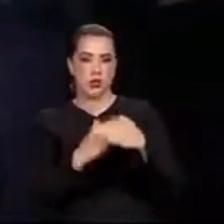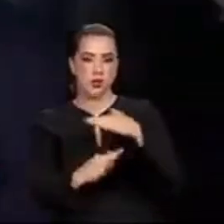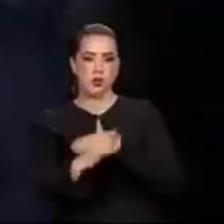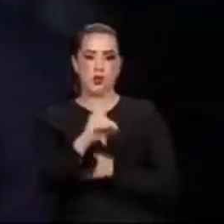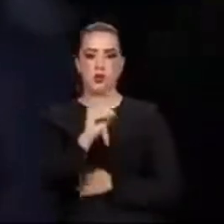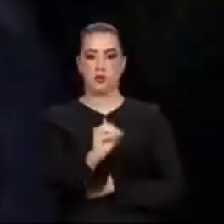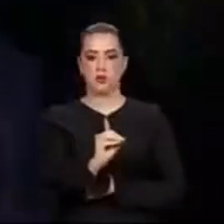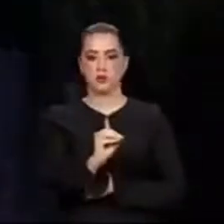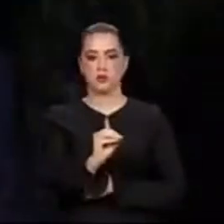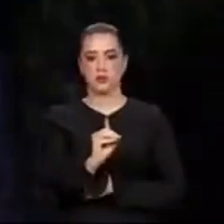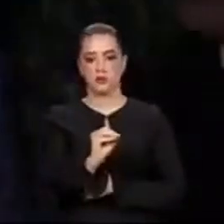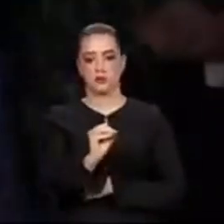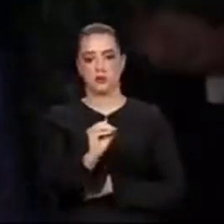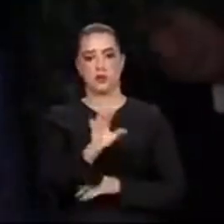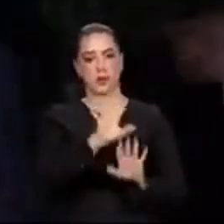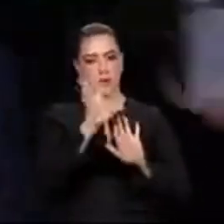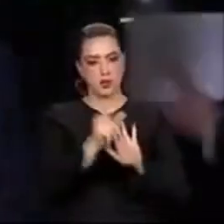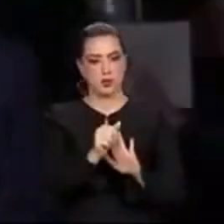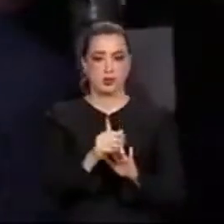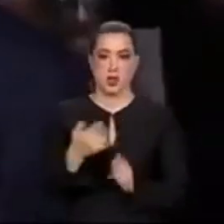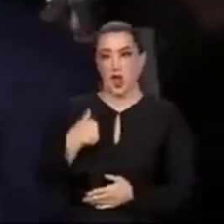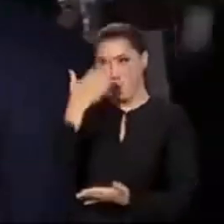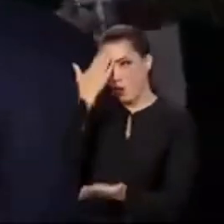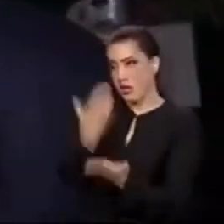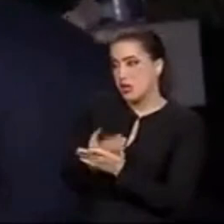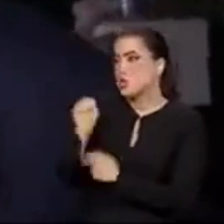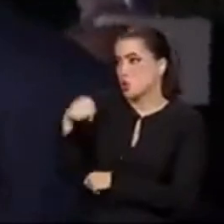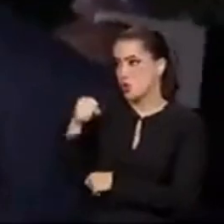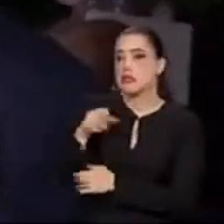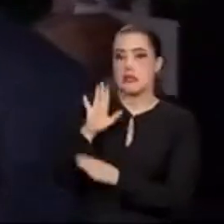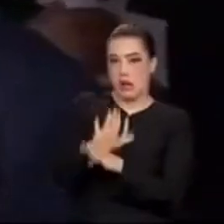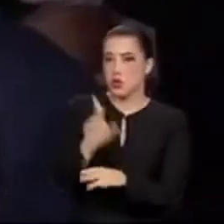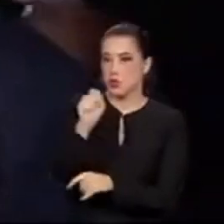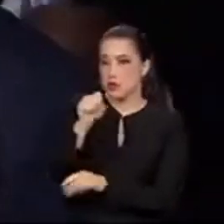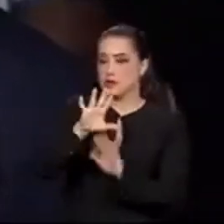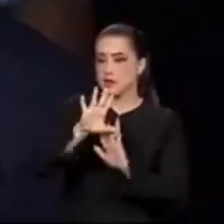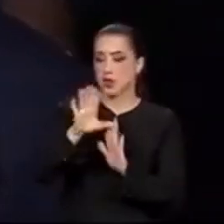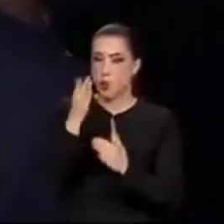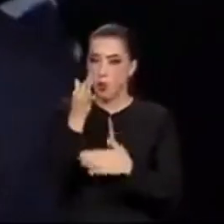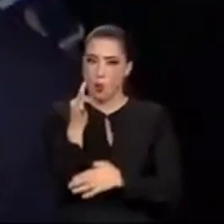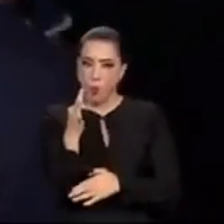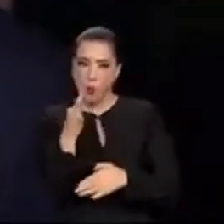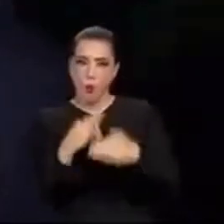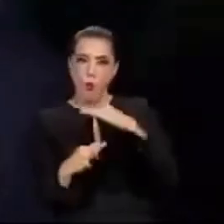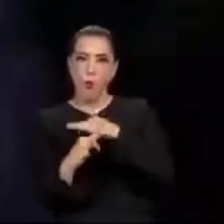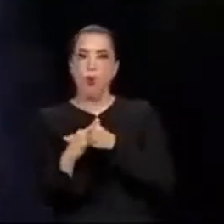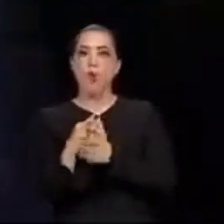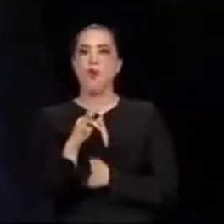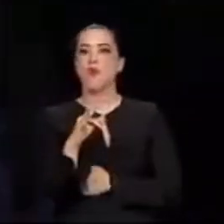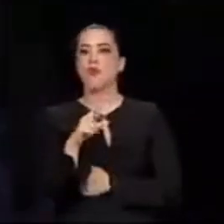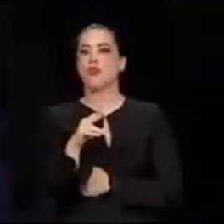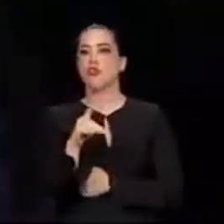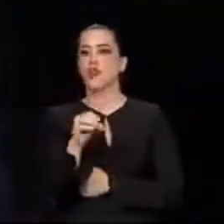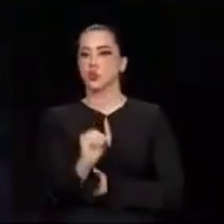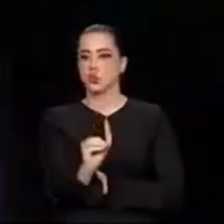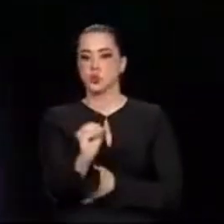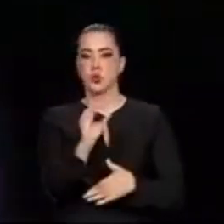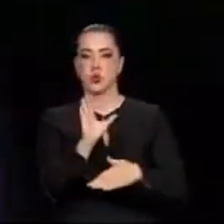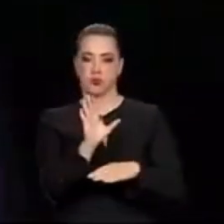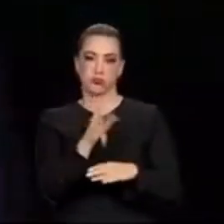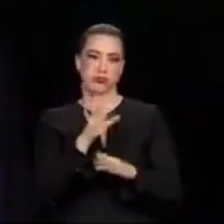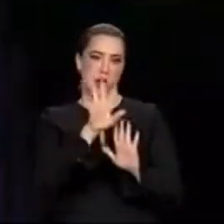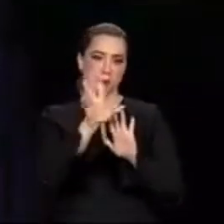eu acho que vão eu acho que vou ver não só eu acho que vão comer é necessário que